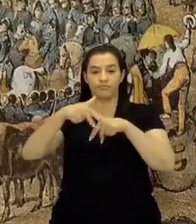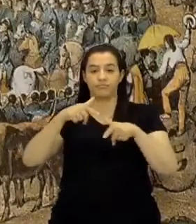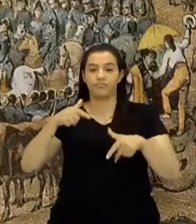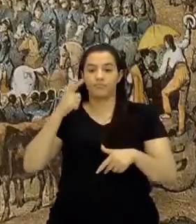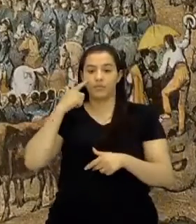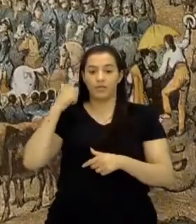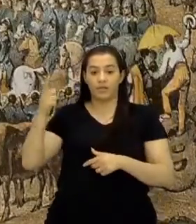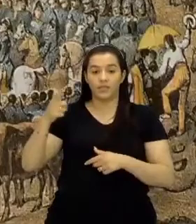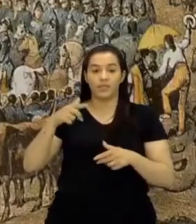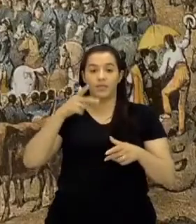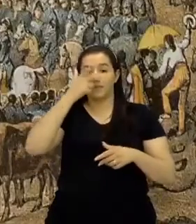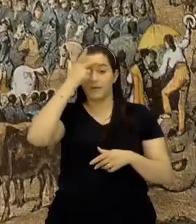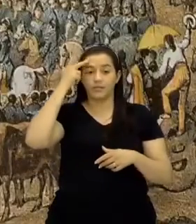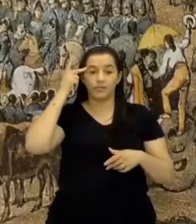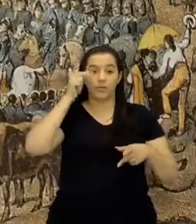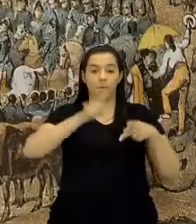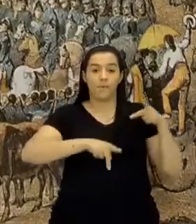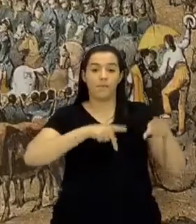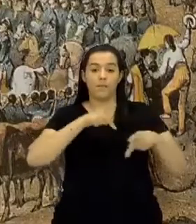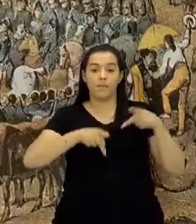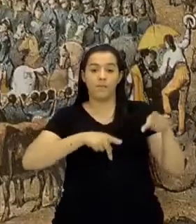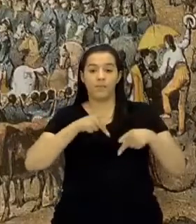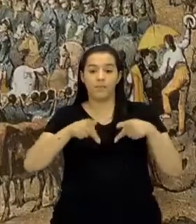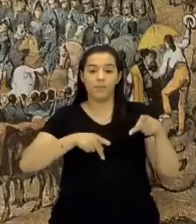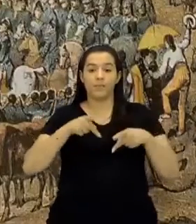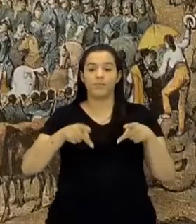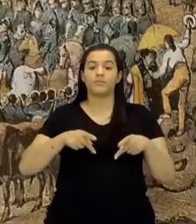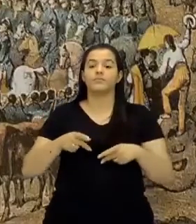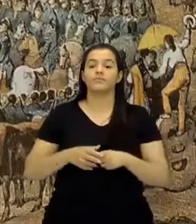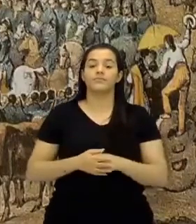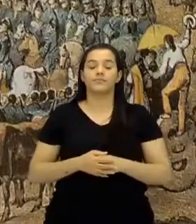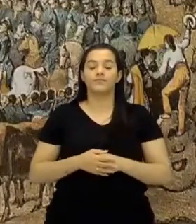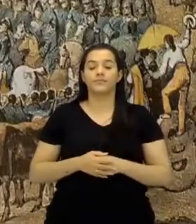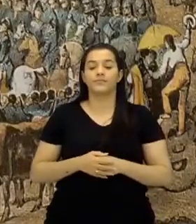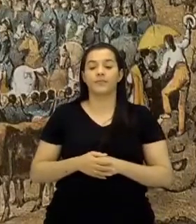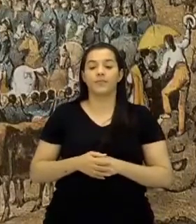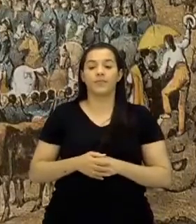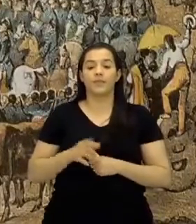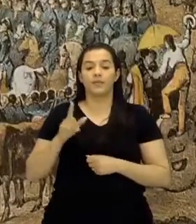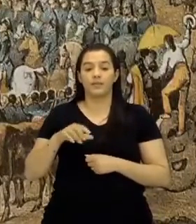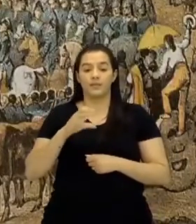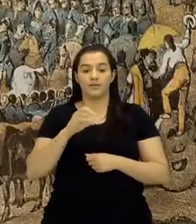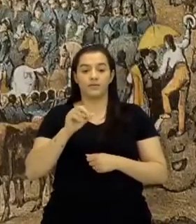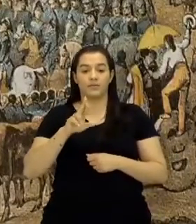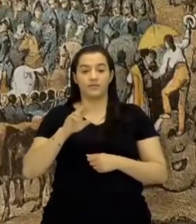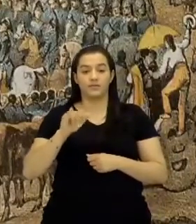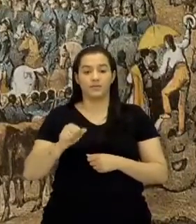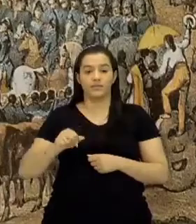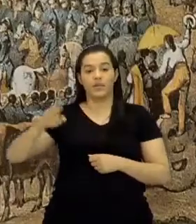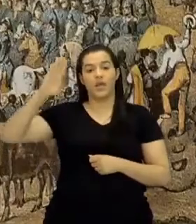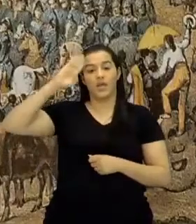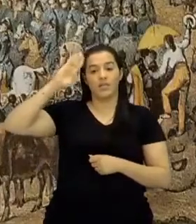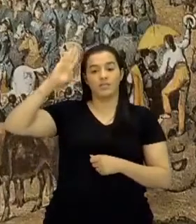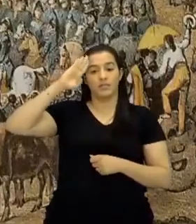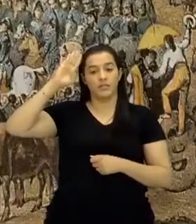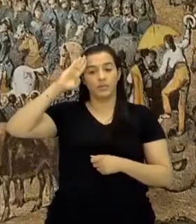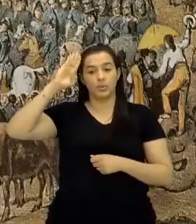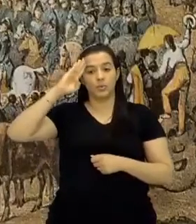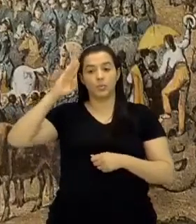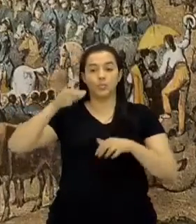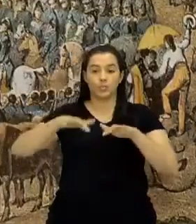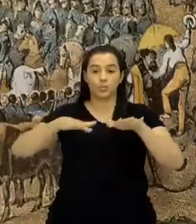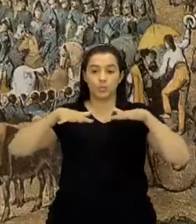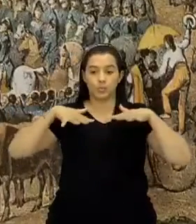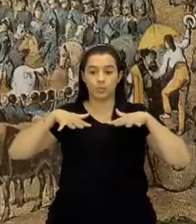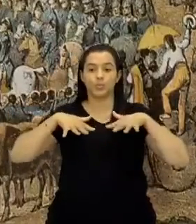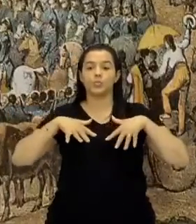temos populares. Temos resposta já. Tem resposta? Temos aí. Professora Cristiane, Exército e Escravos. Professor Paulo Henrique.